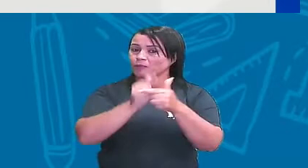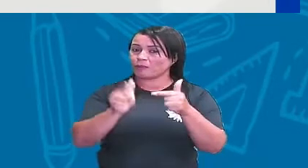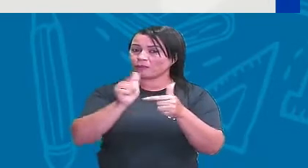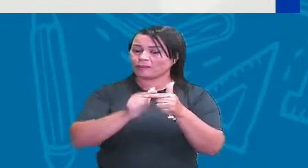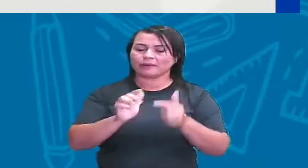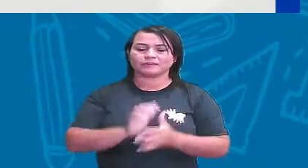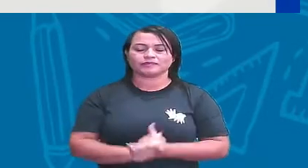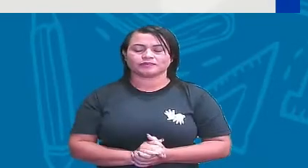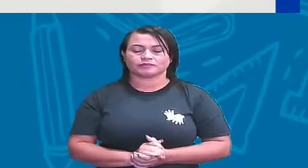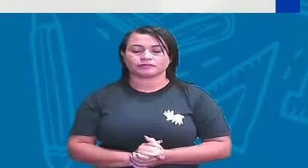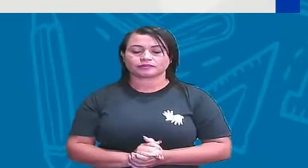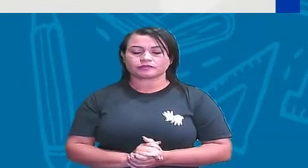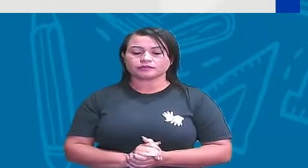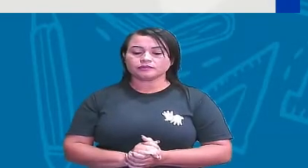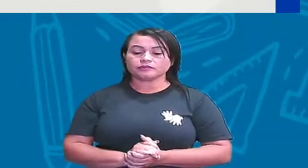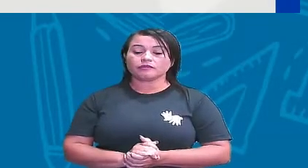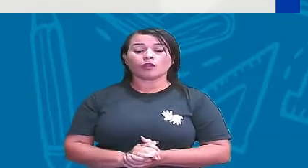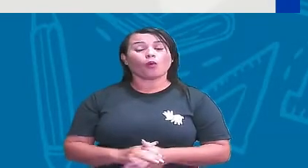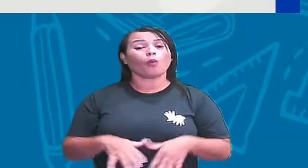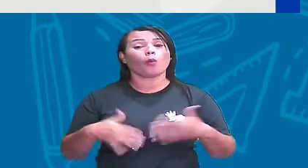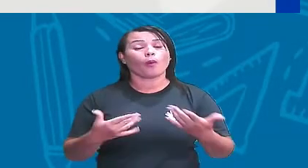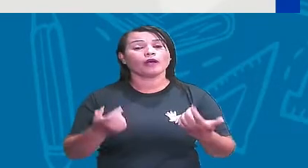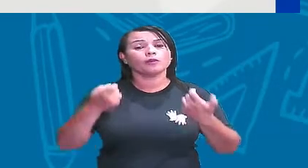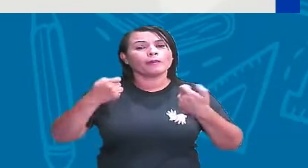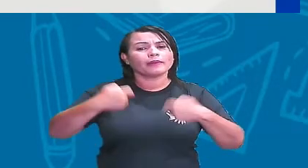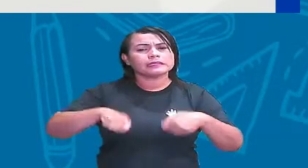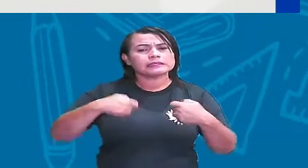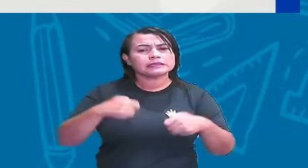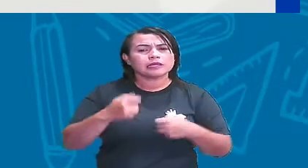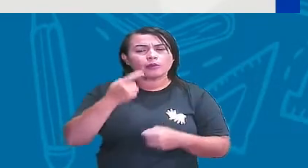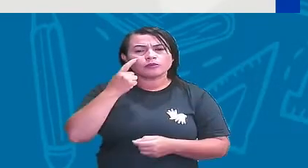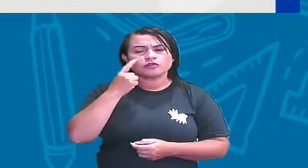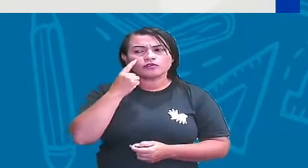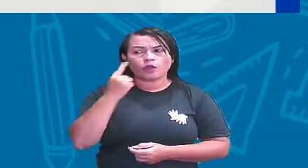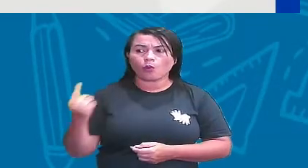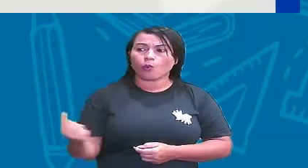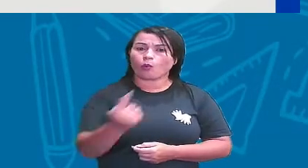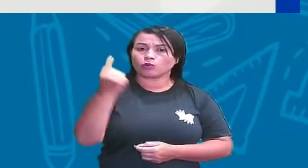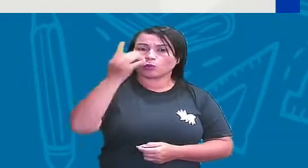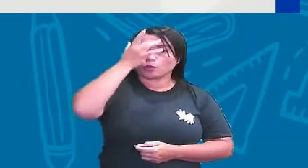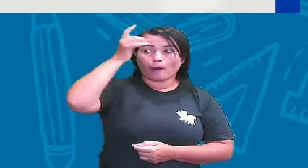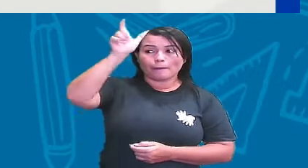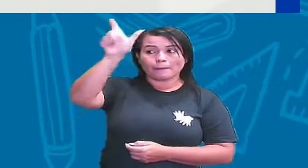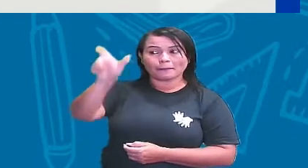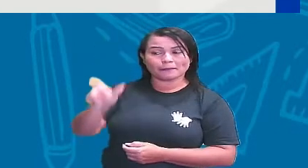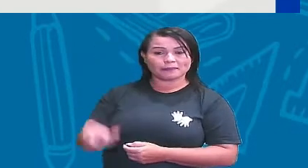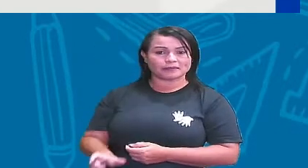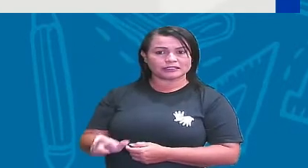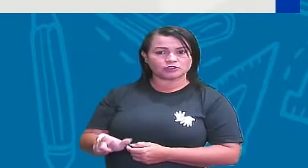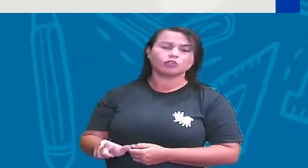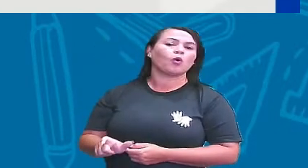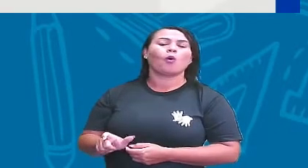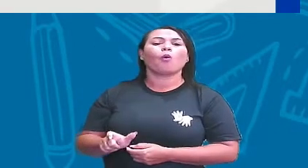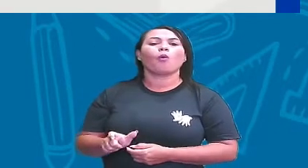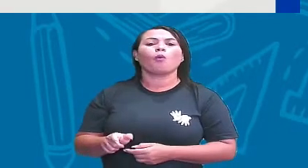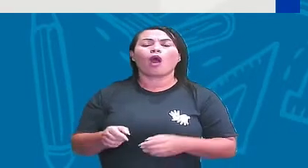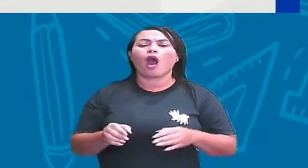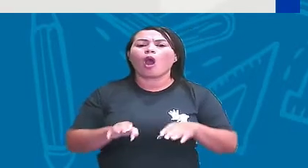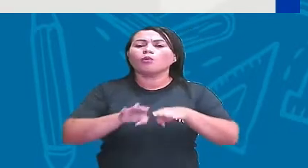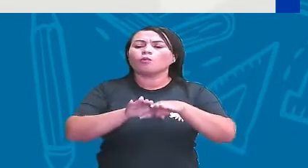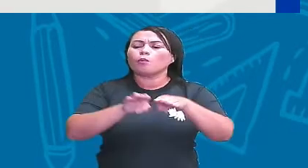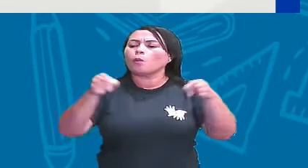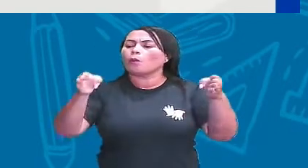problema. Quando necessitamos medir a altura de uma pessoa, tamanho de uma